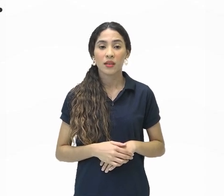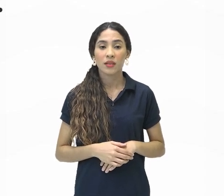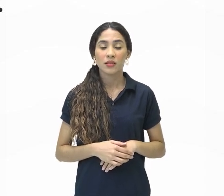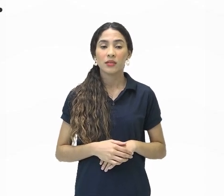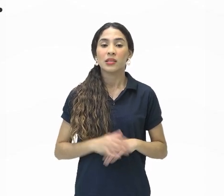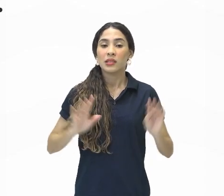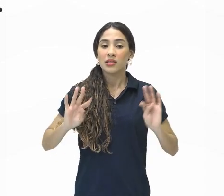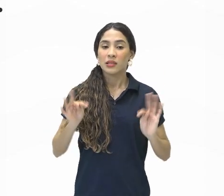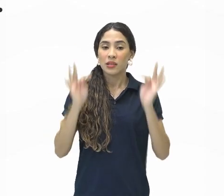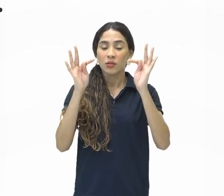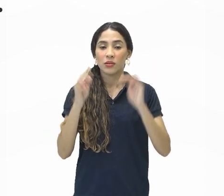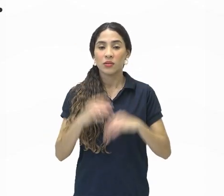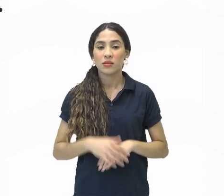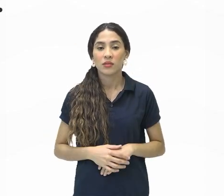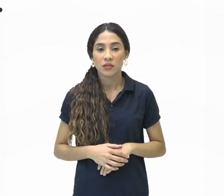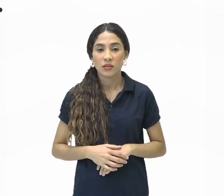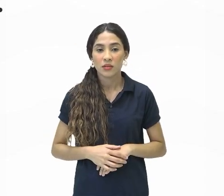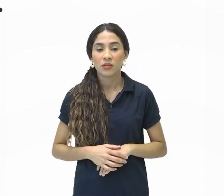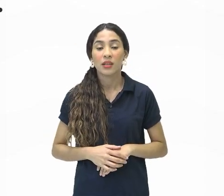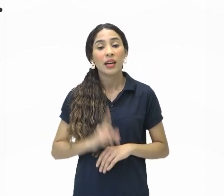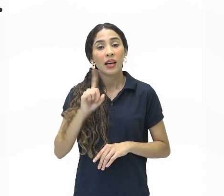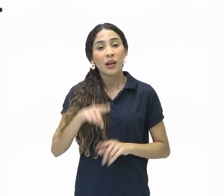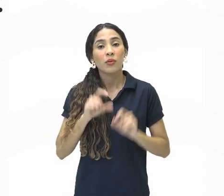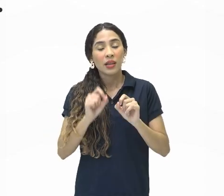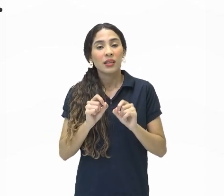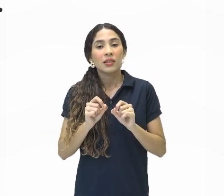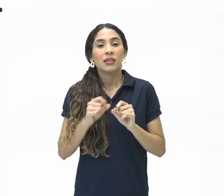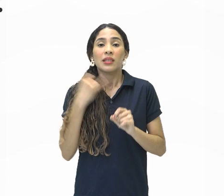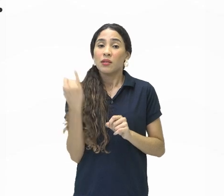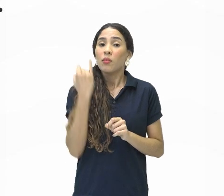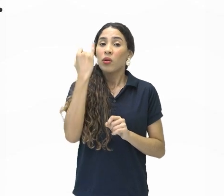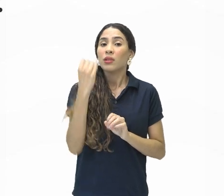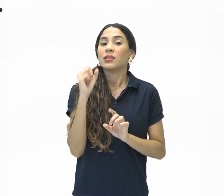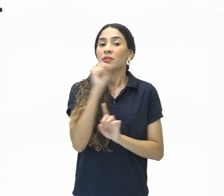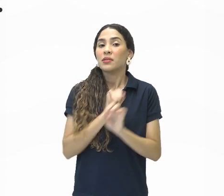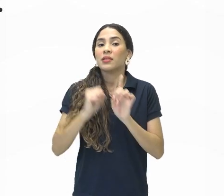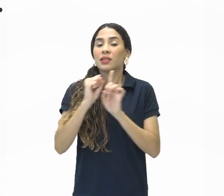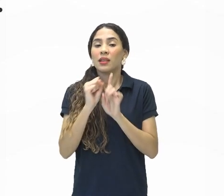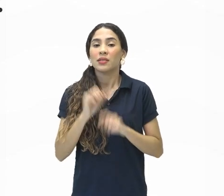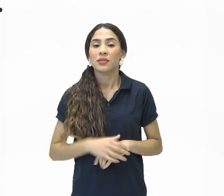essa tecnologia, ela é essencial para a sociedade.